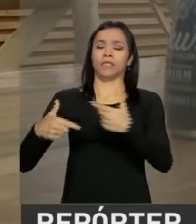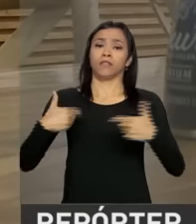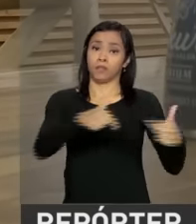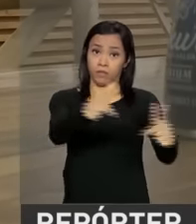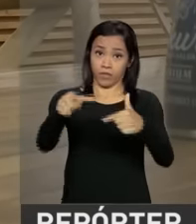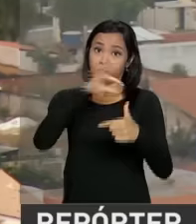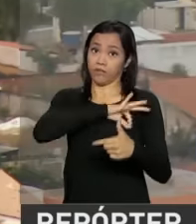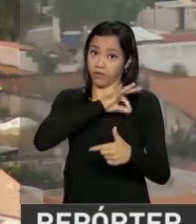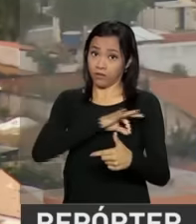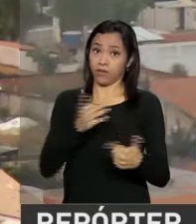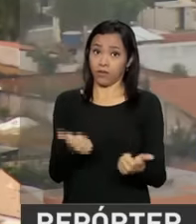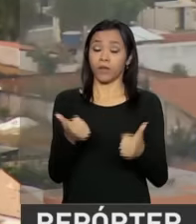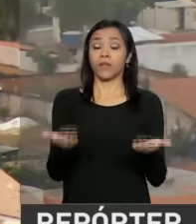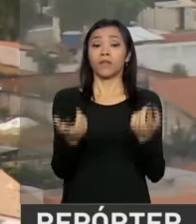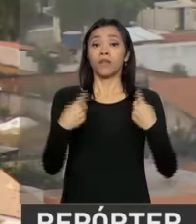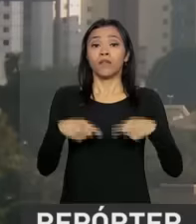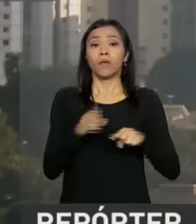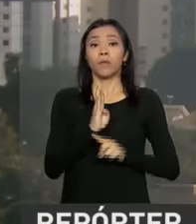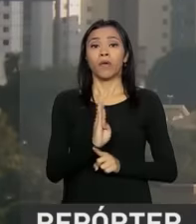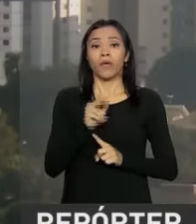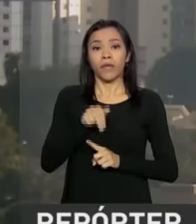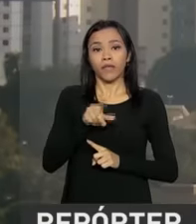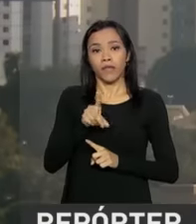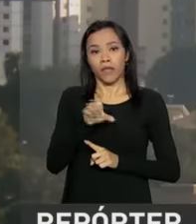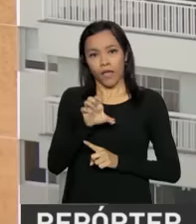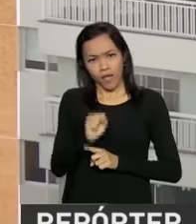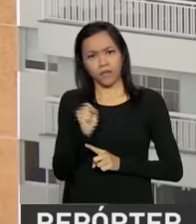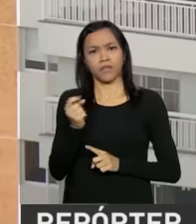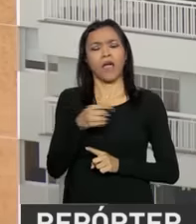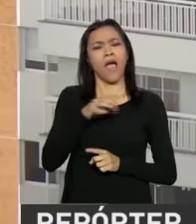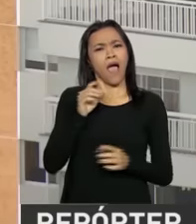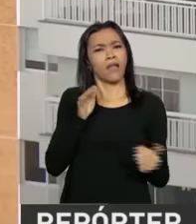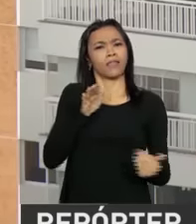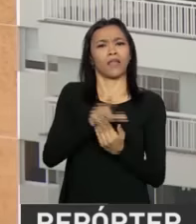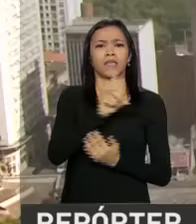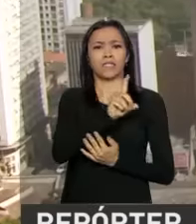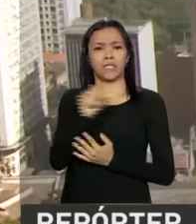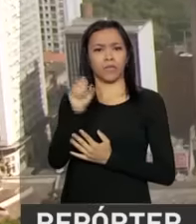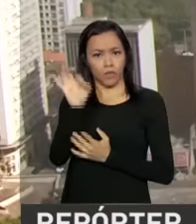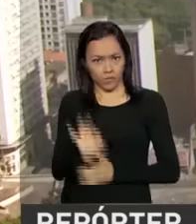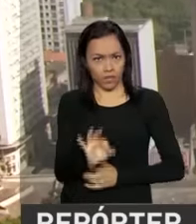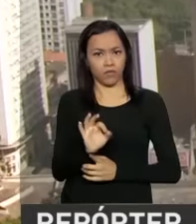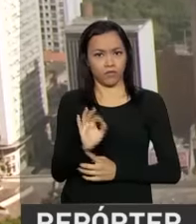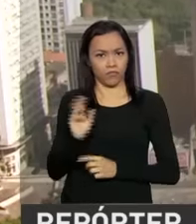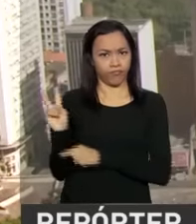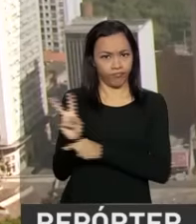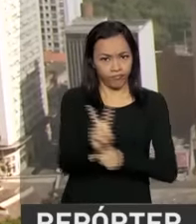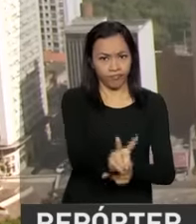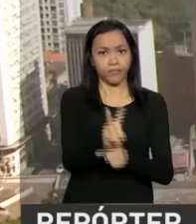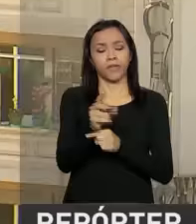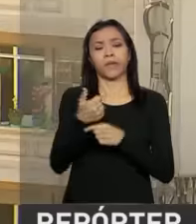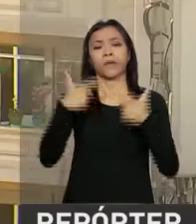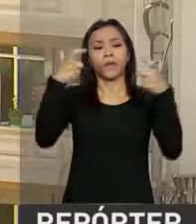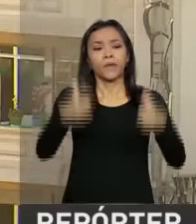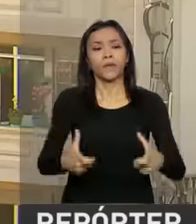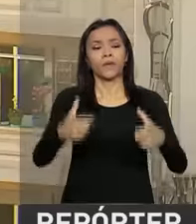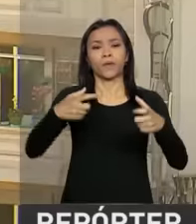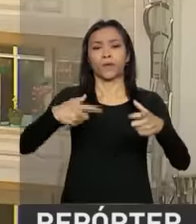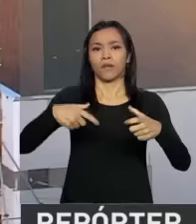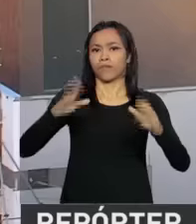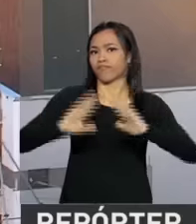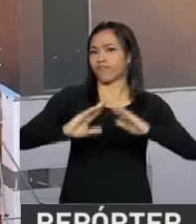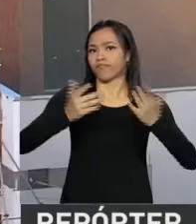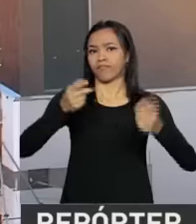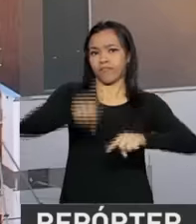de renda no Brasil o BNDS poderá financiar até 100% dos bens que podem ser Imóveis estabelecimentos comerciais